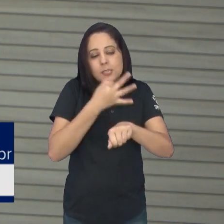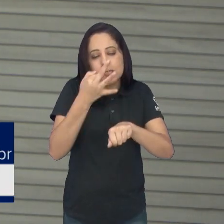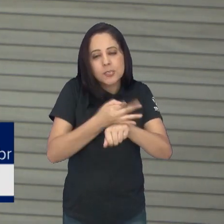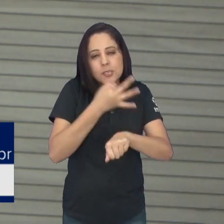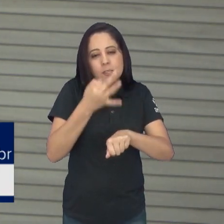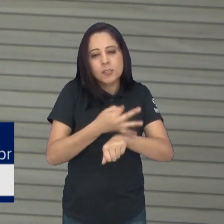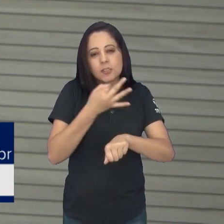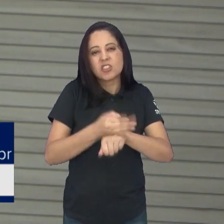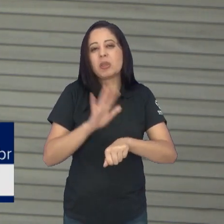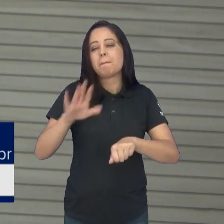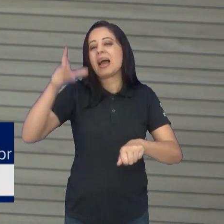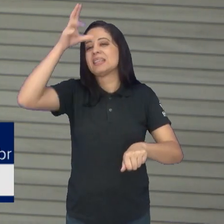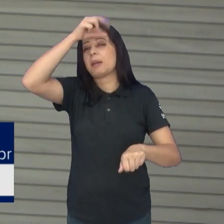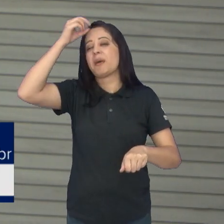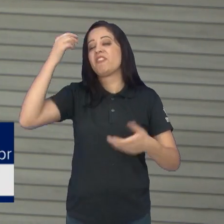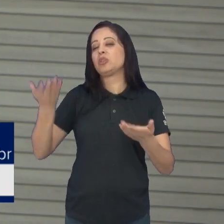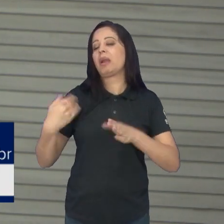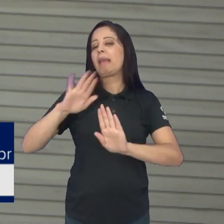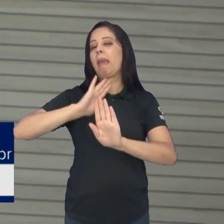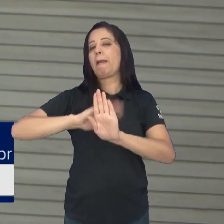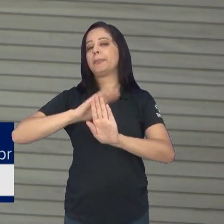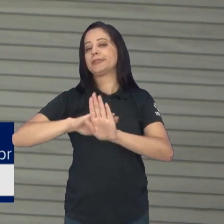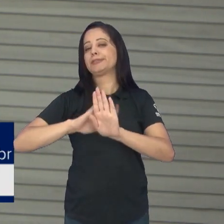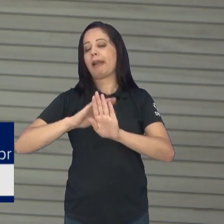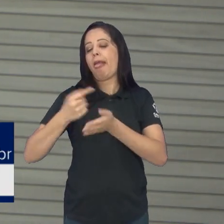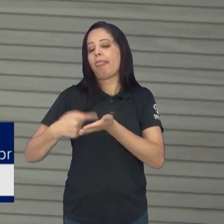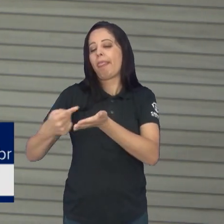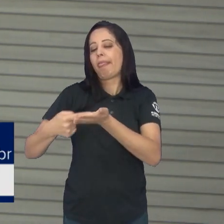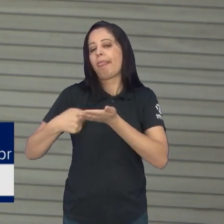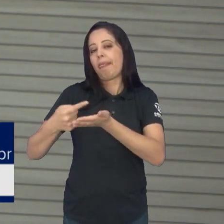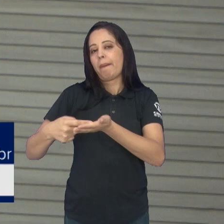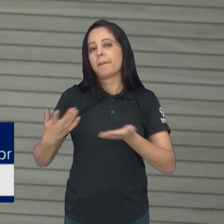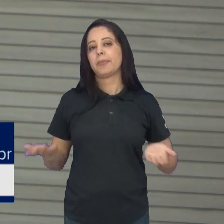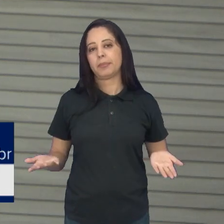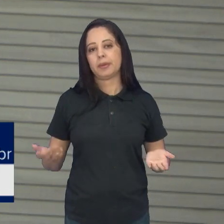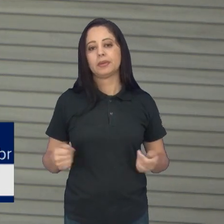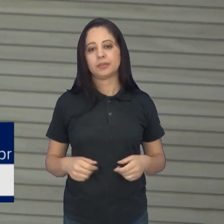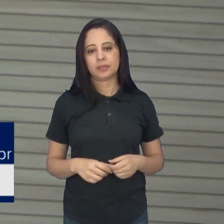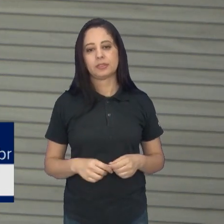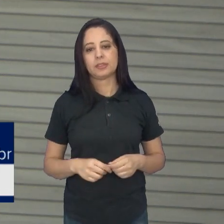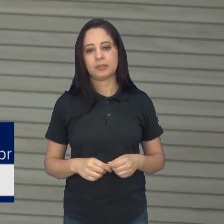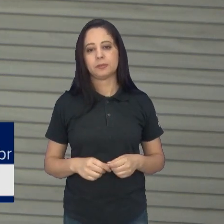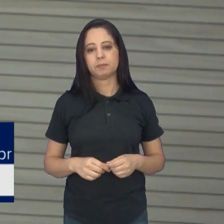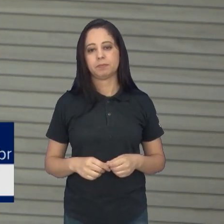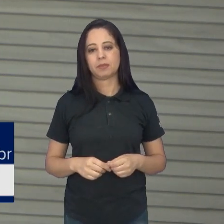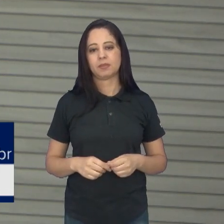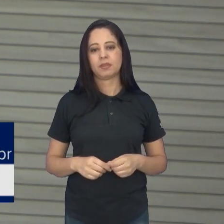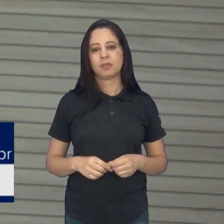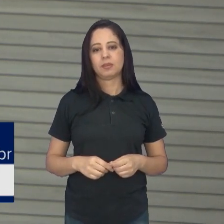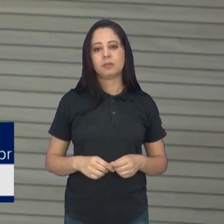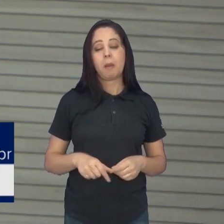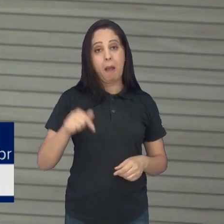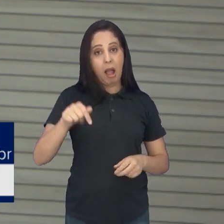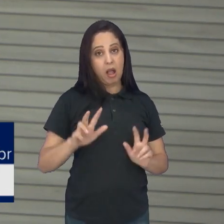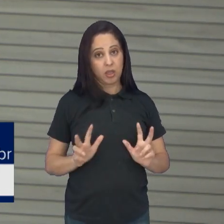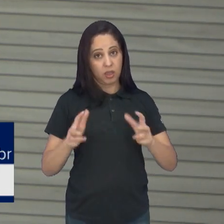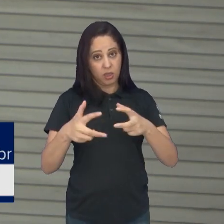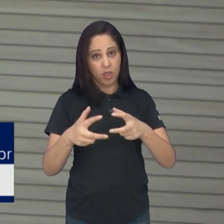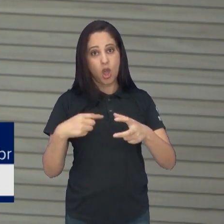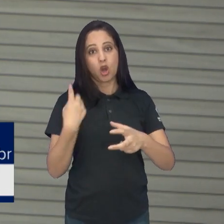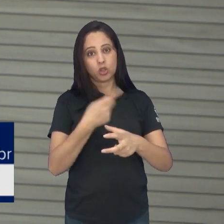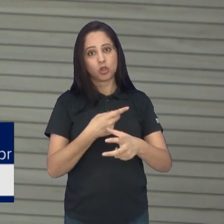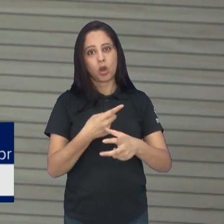subterfúgio, para blindar a presidente do Fundo Social de prestar esclarecimentos dentro das estratagemas aqui no Poder Legislativo, que nós